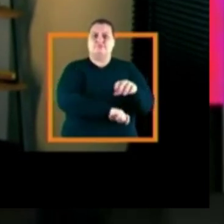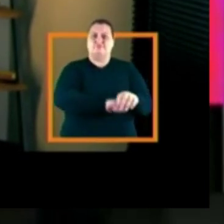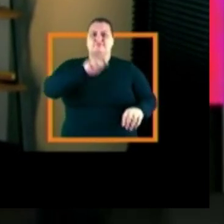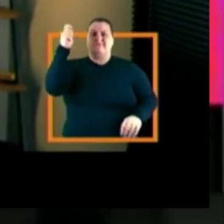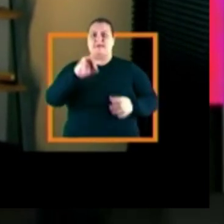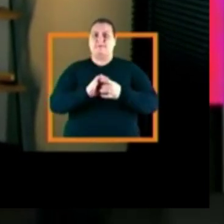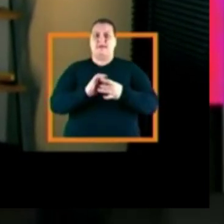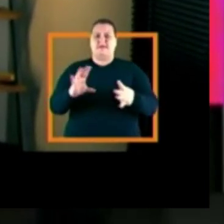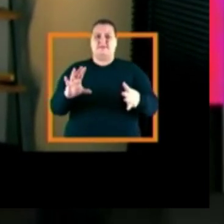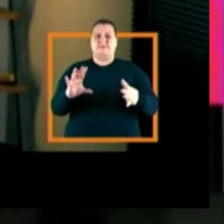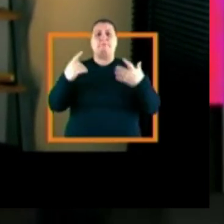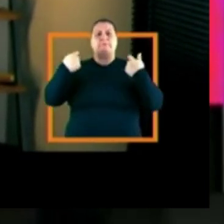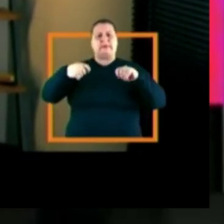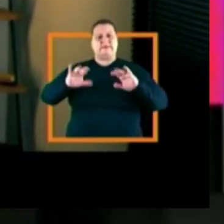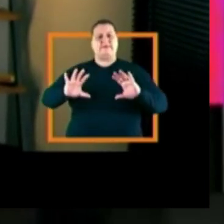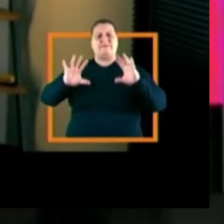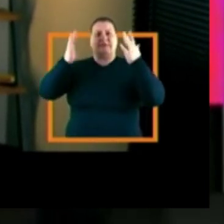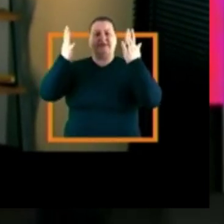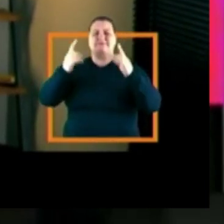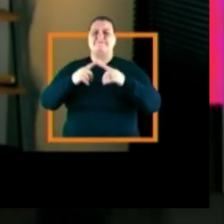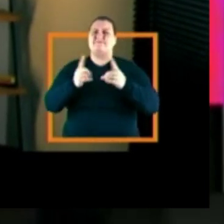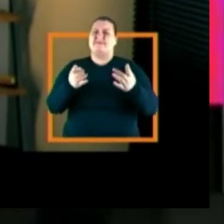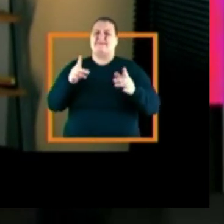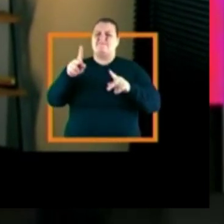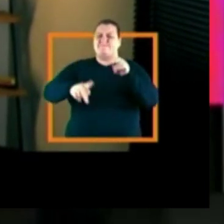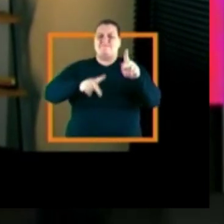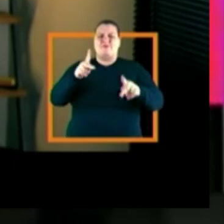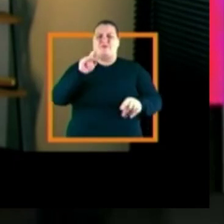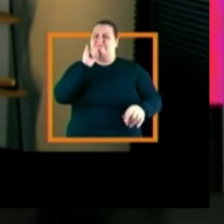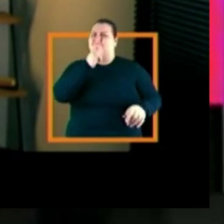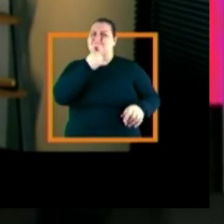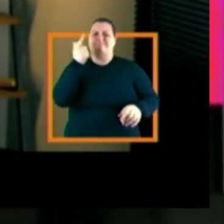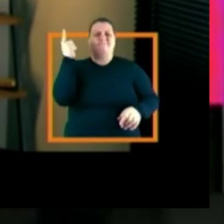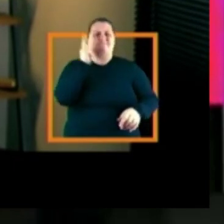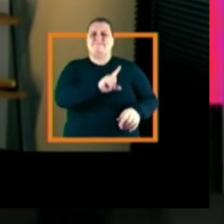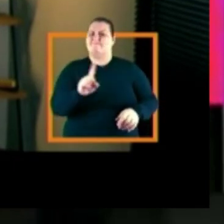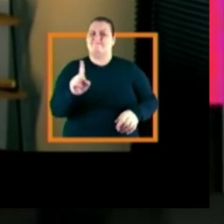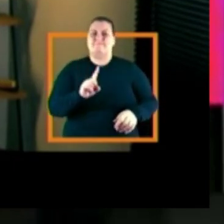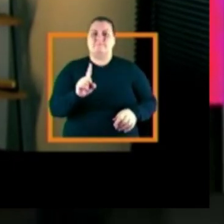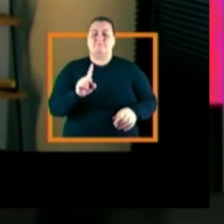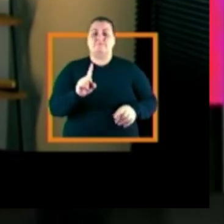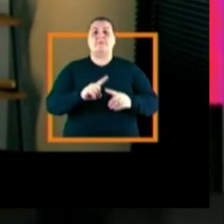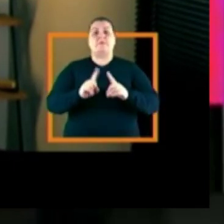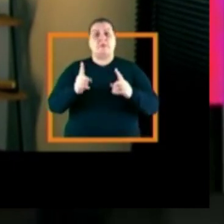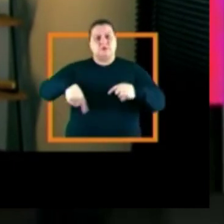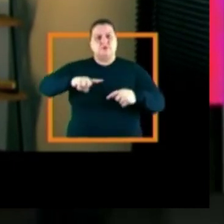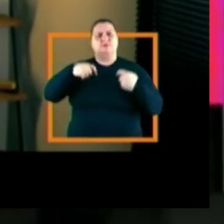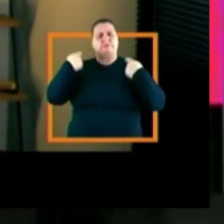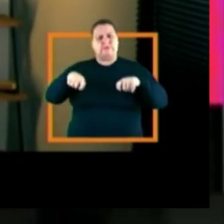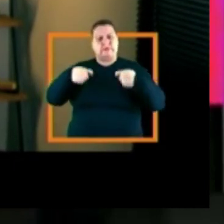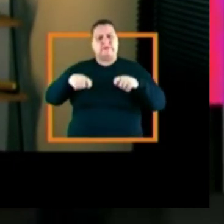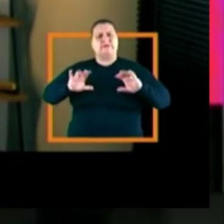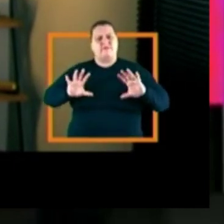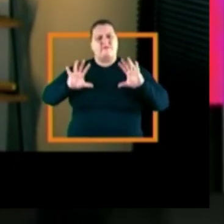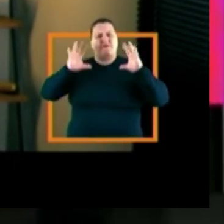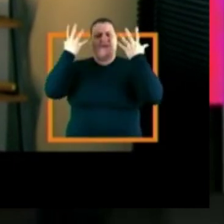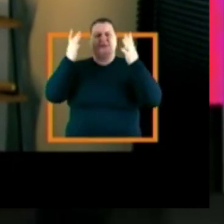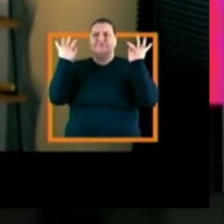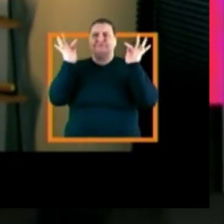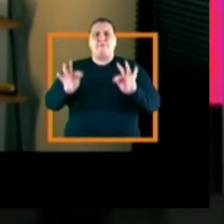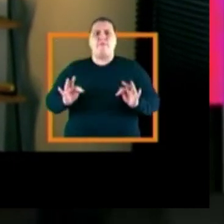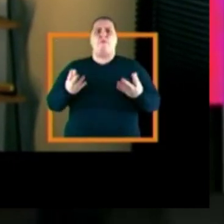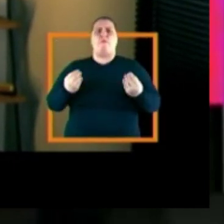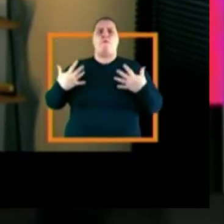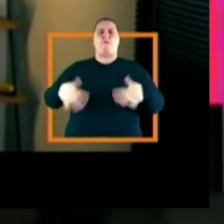data muito mais festiva, mas a dura realidade não permitiu. Mesmo assim, devemos comemorar e